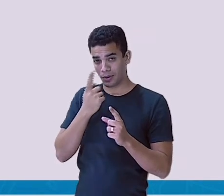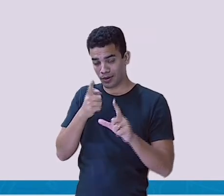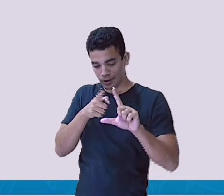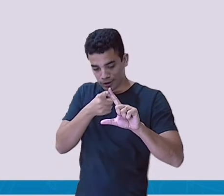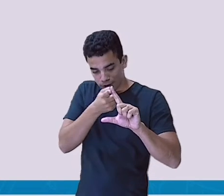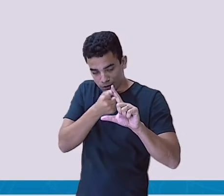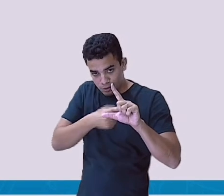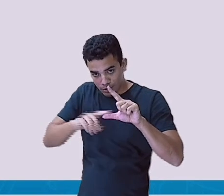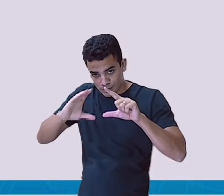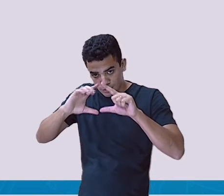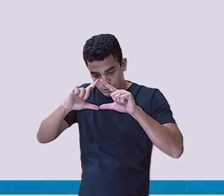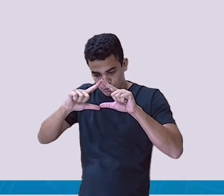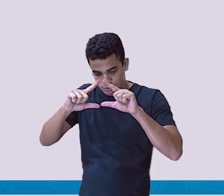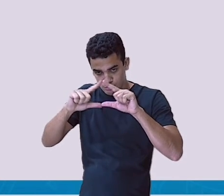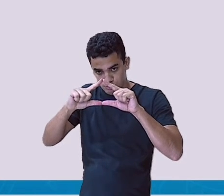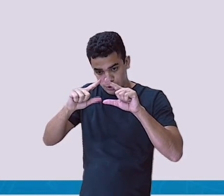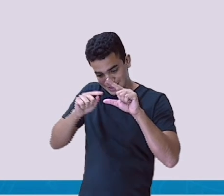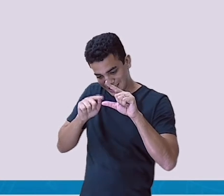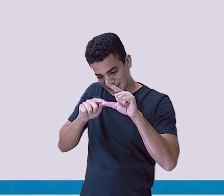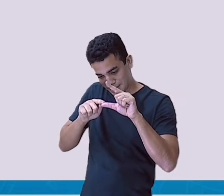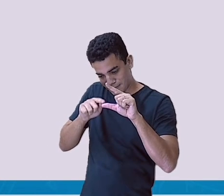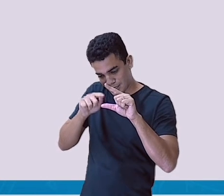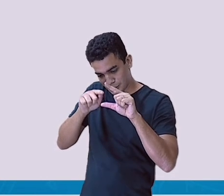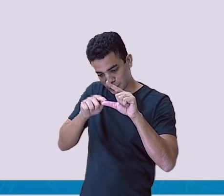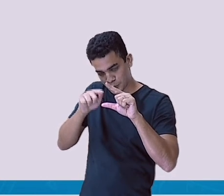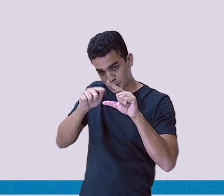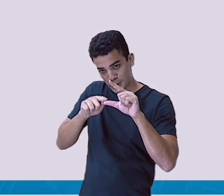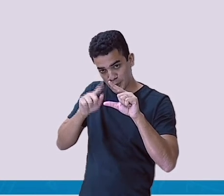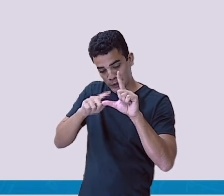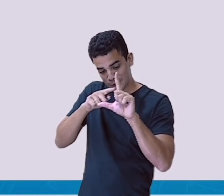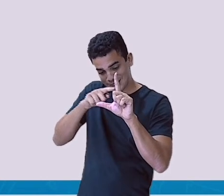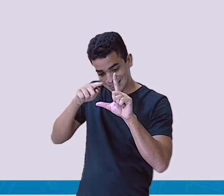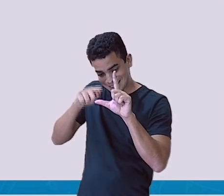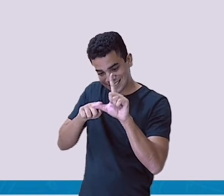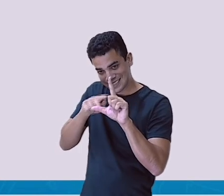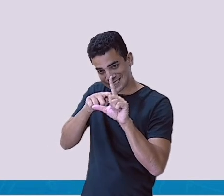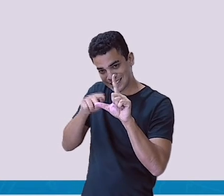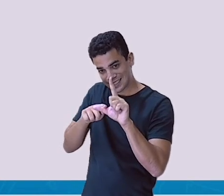Então, 90 mais 60 mais x igual a 180.